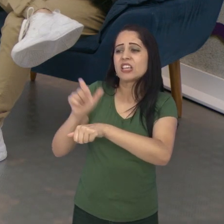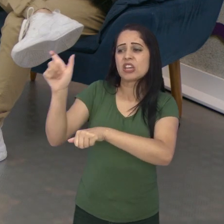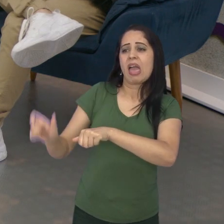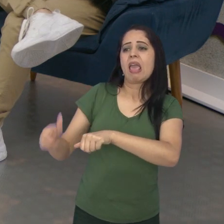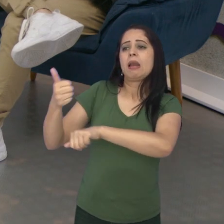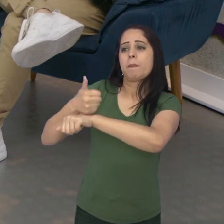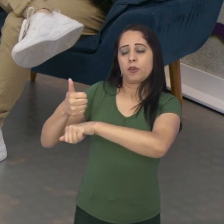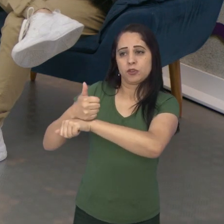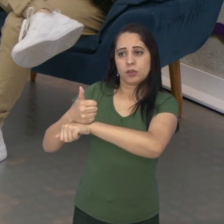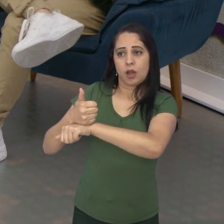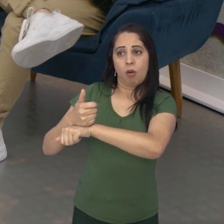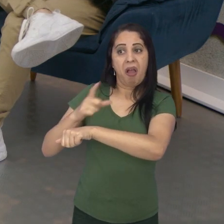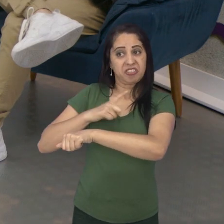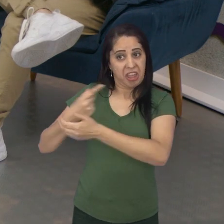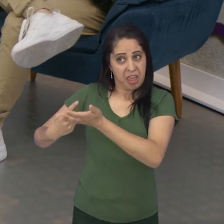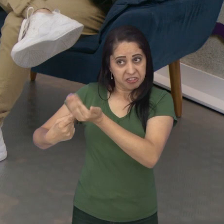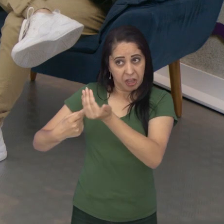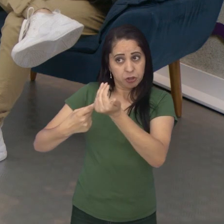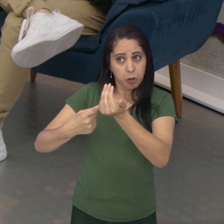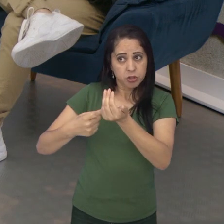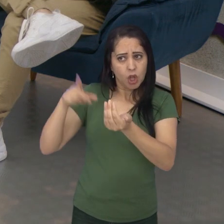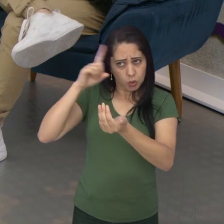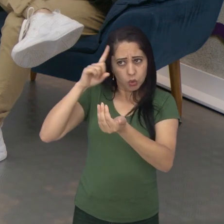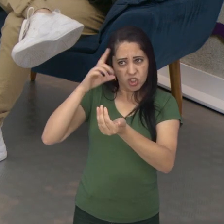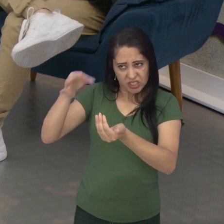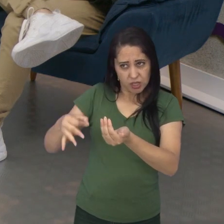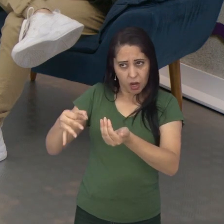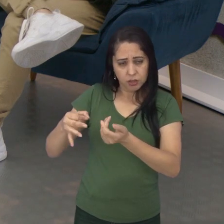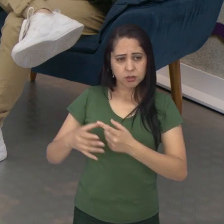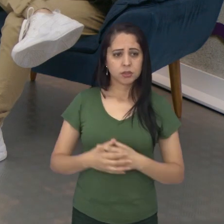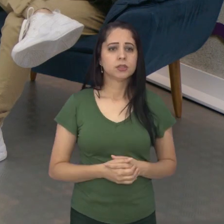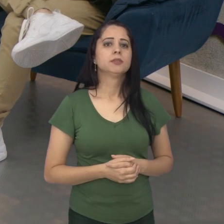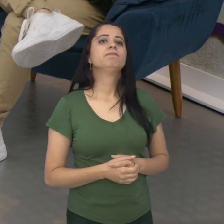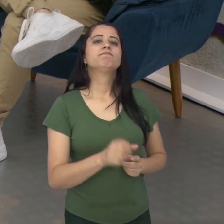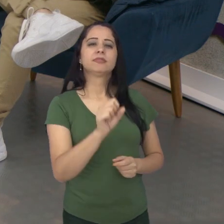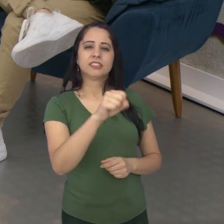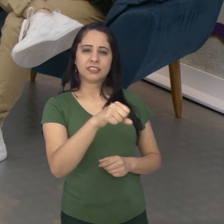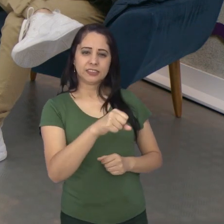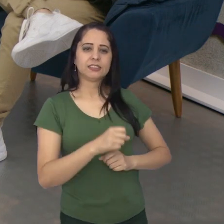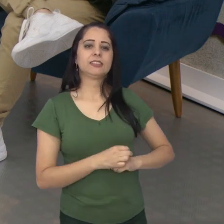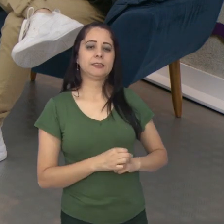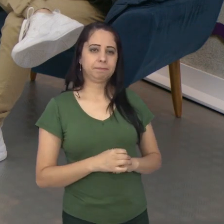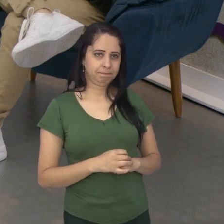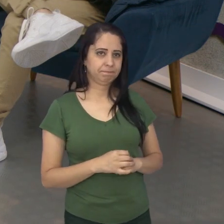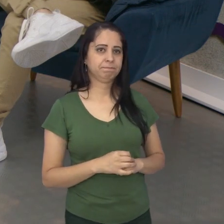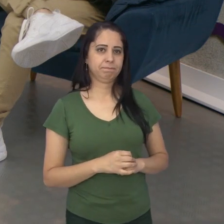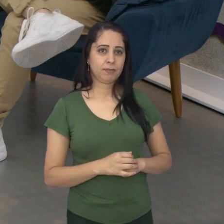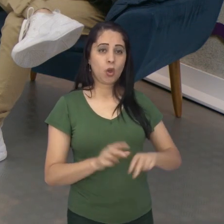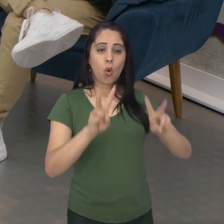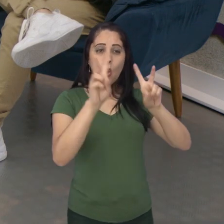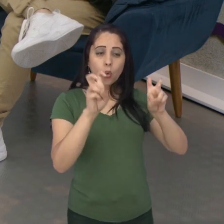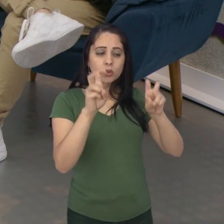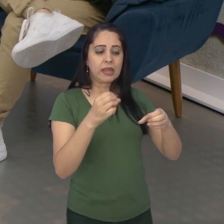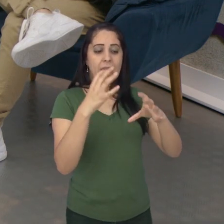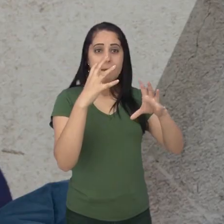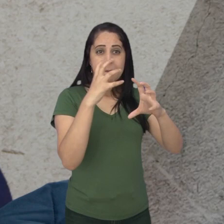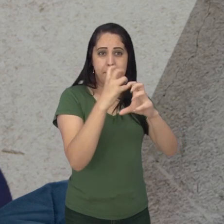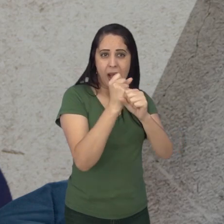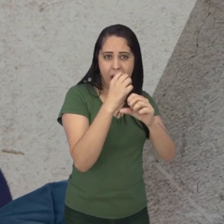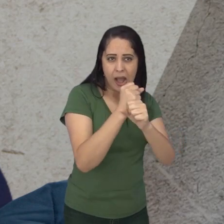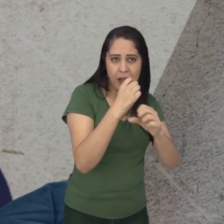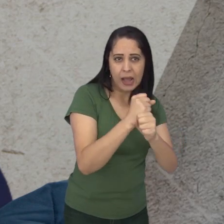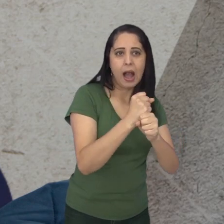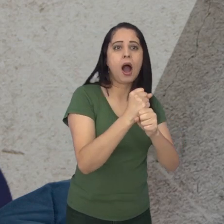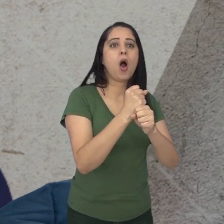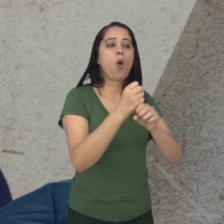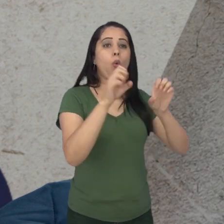tecnologia está bastante presente no dia a dia do engenheiro, né? Isso mesmo. Tanto nas questões de cálculo para o dimensionamento